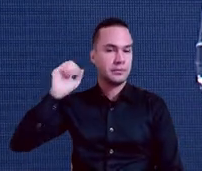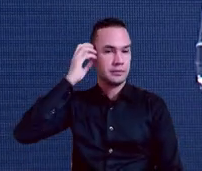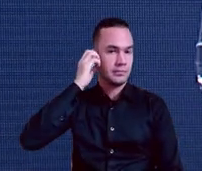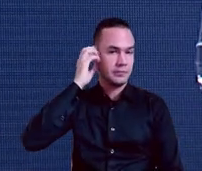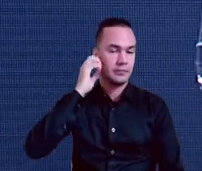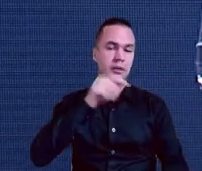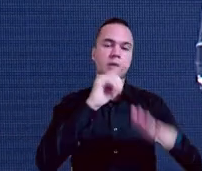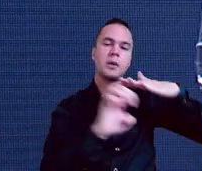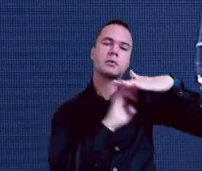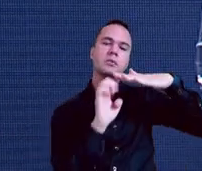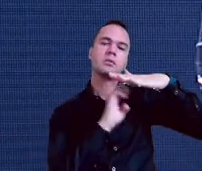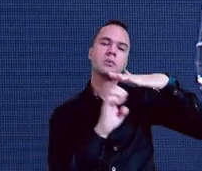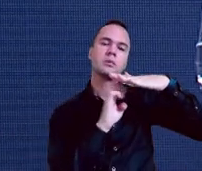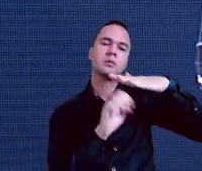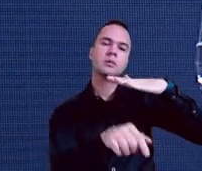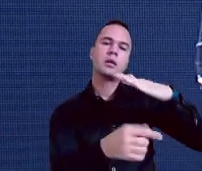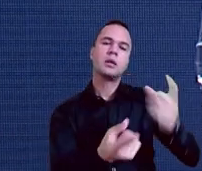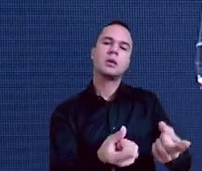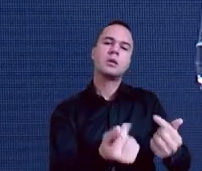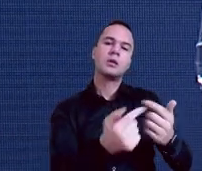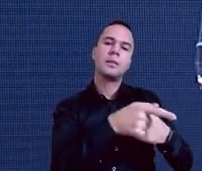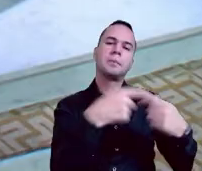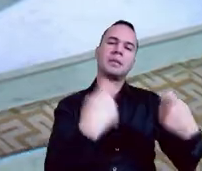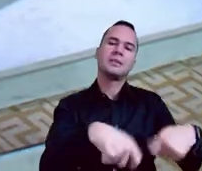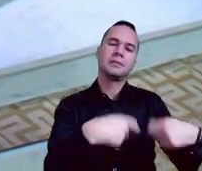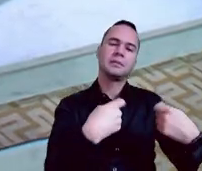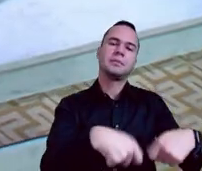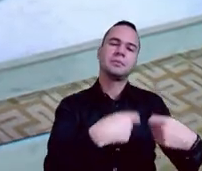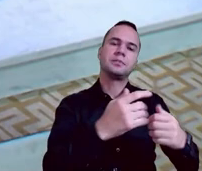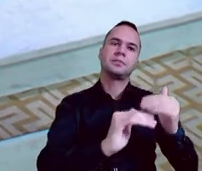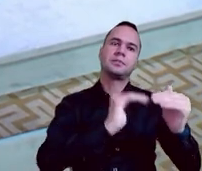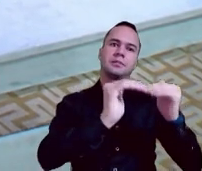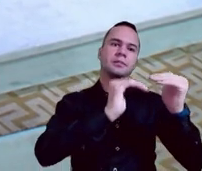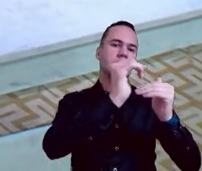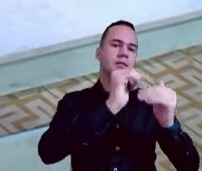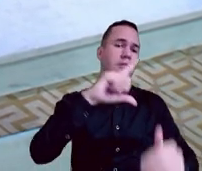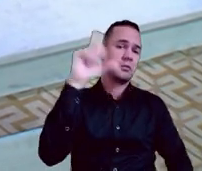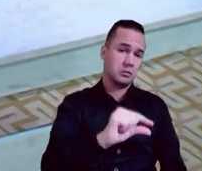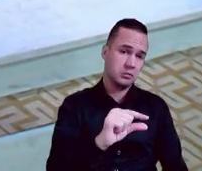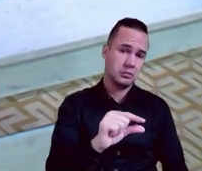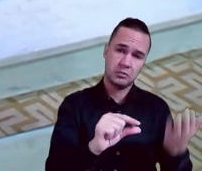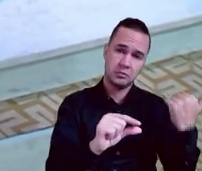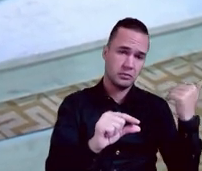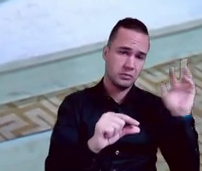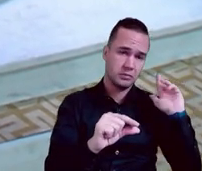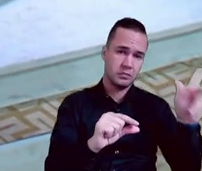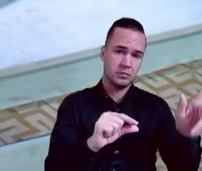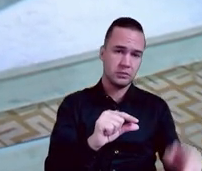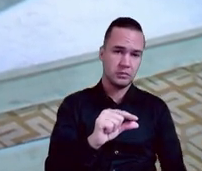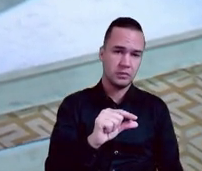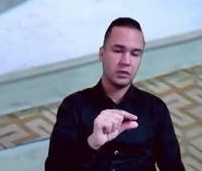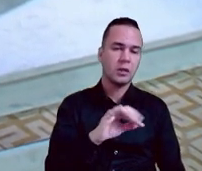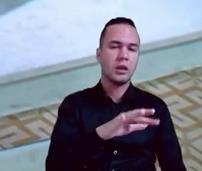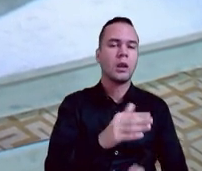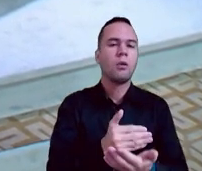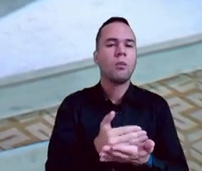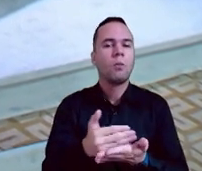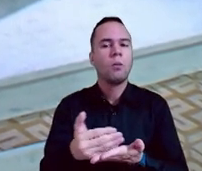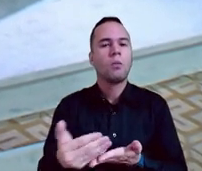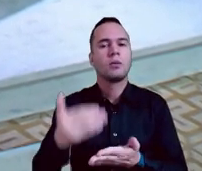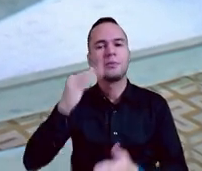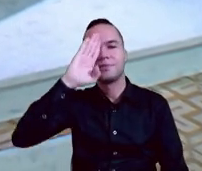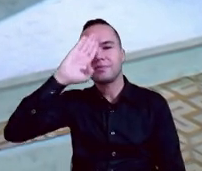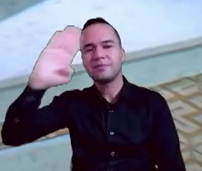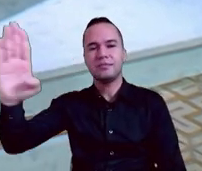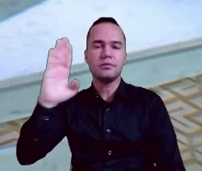o capital que elas precisariam para crescer muito inferior do que elas captaram começam uma agenda e por isso que eu acho